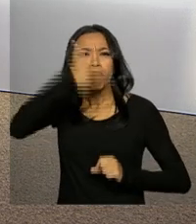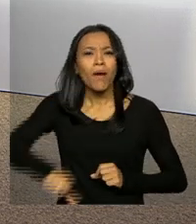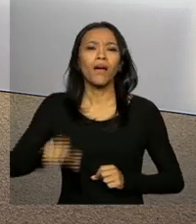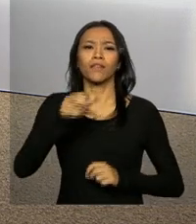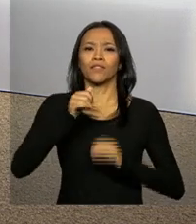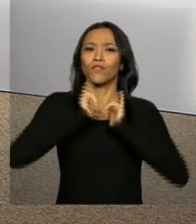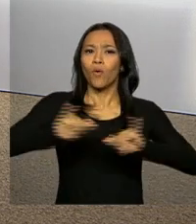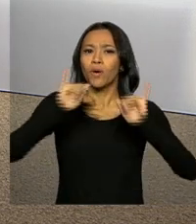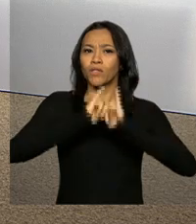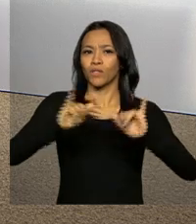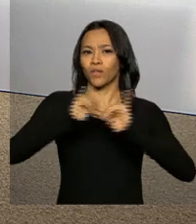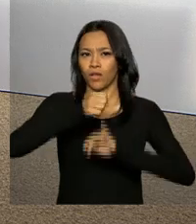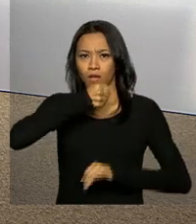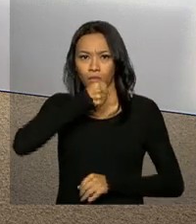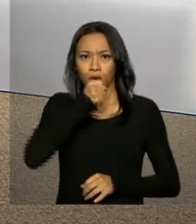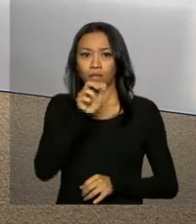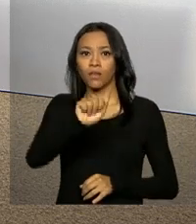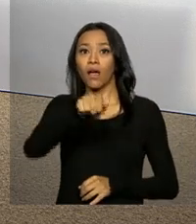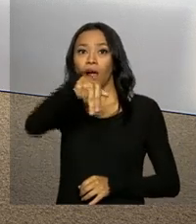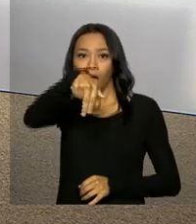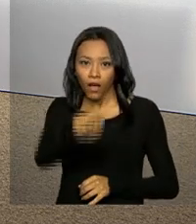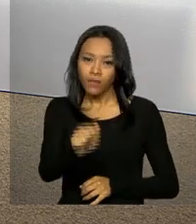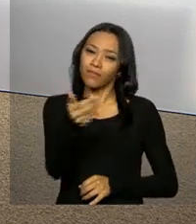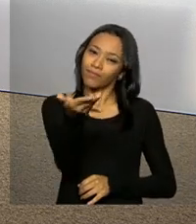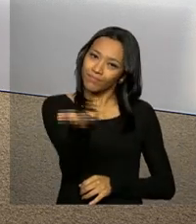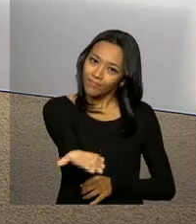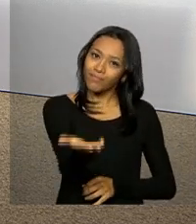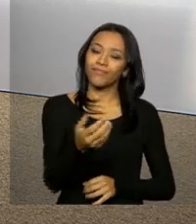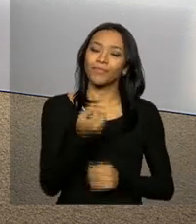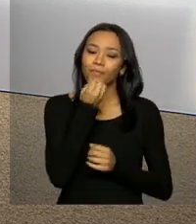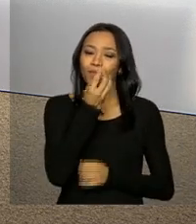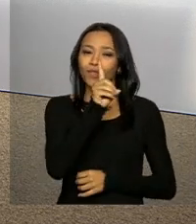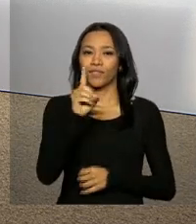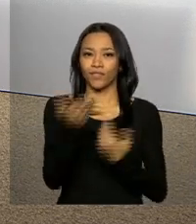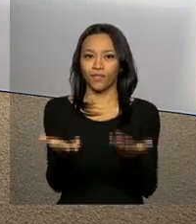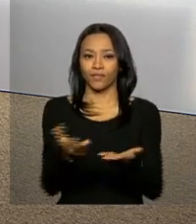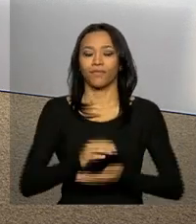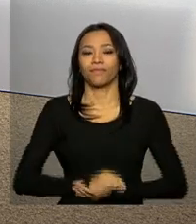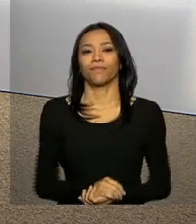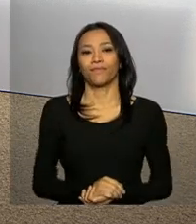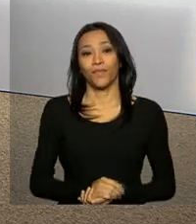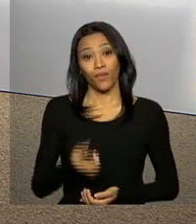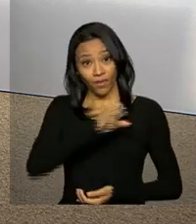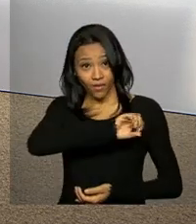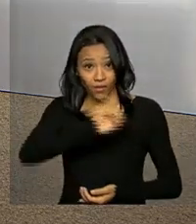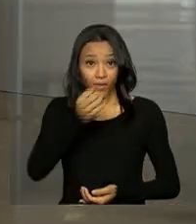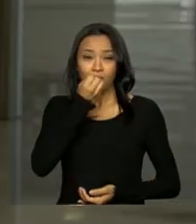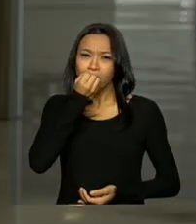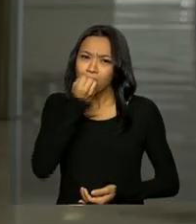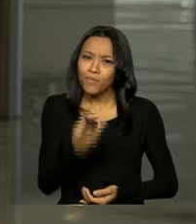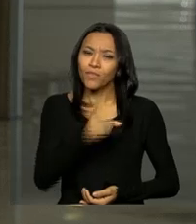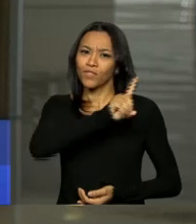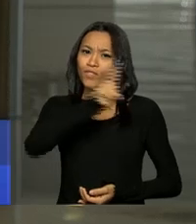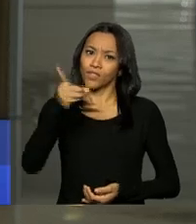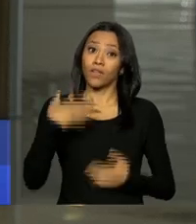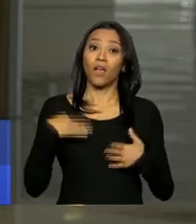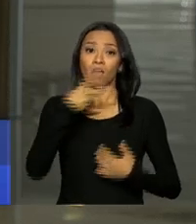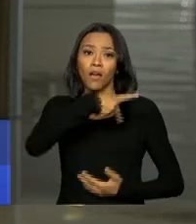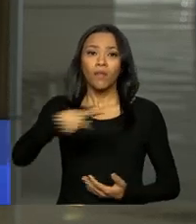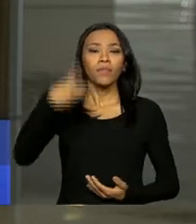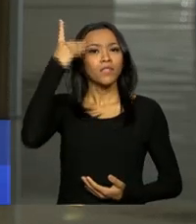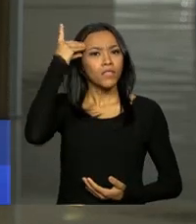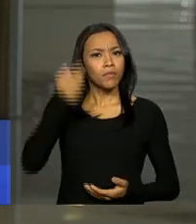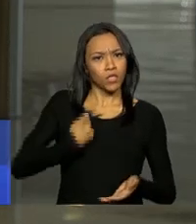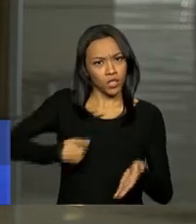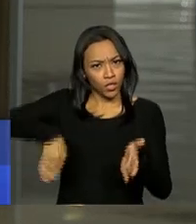informações do Palácio do Planalto é a repórter Ana Gabriela Salles. Ana, bom dia. Olá, Jaime. Bom dia. A presidenta Dilma Rousseff